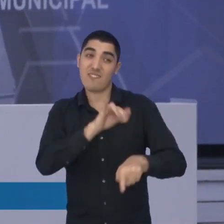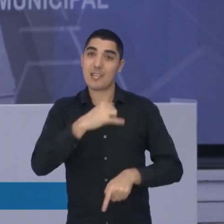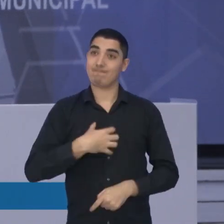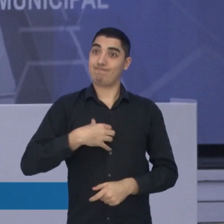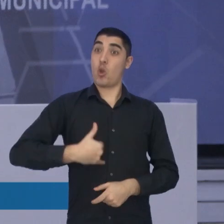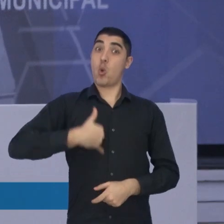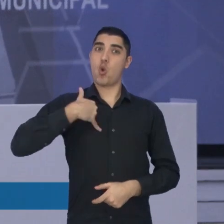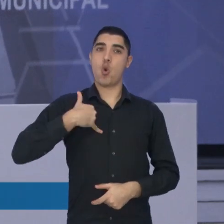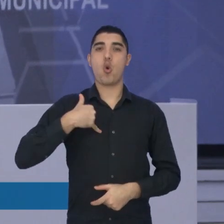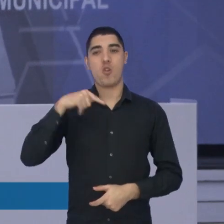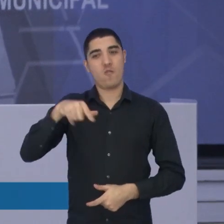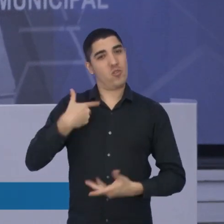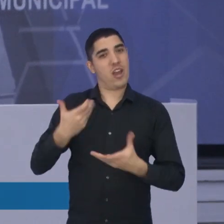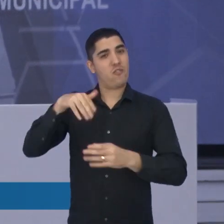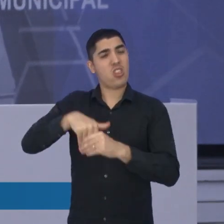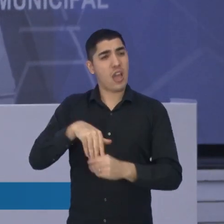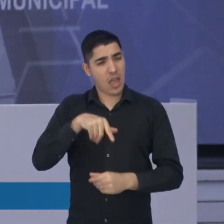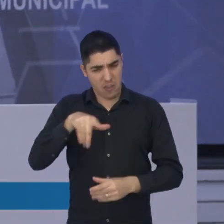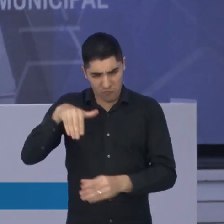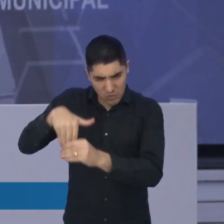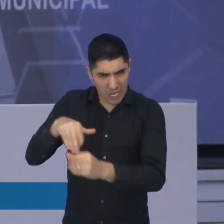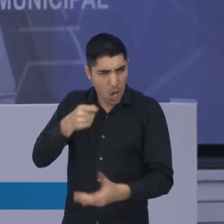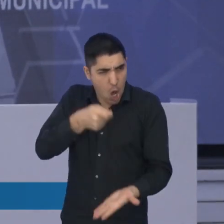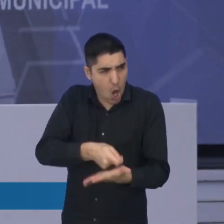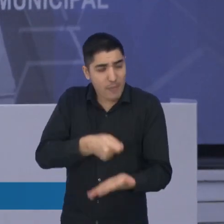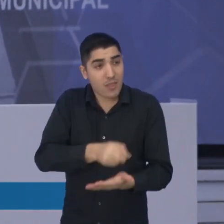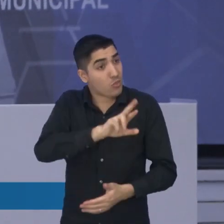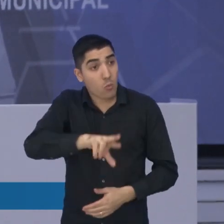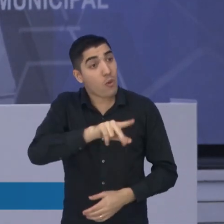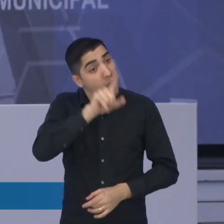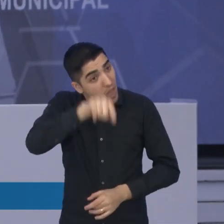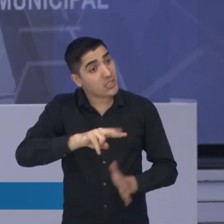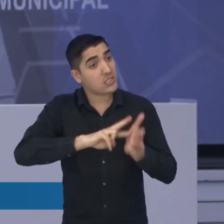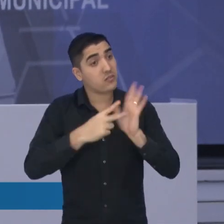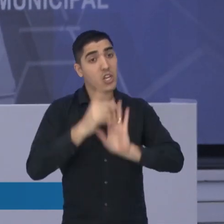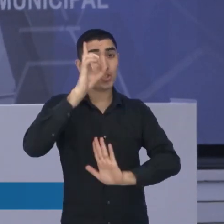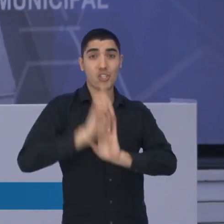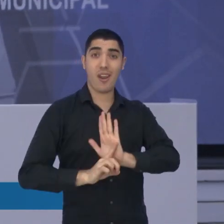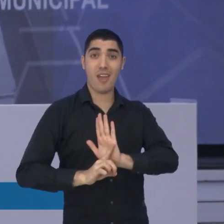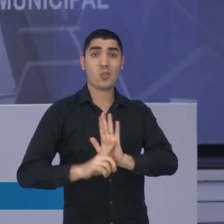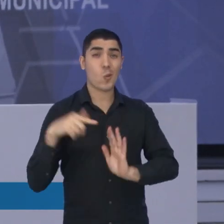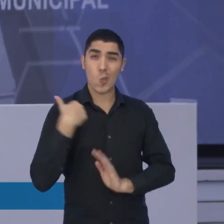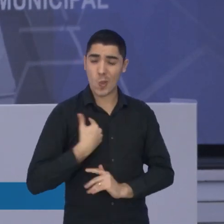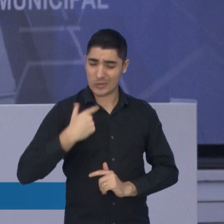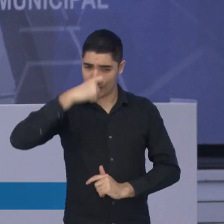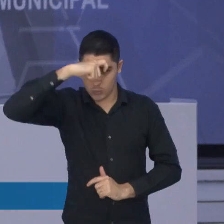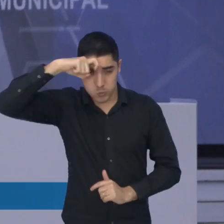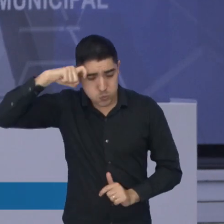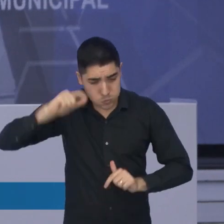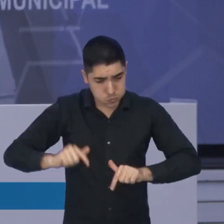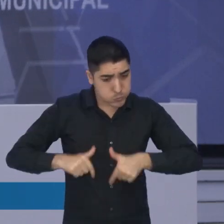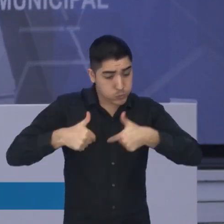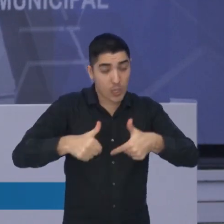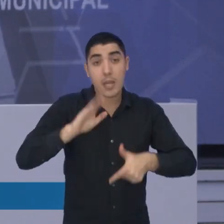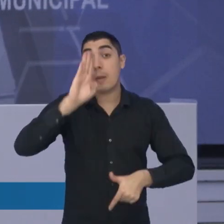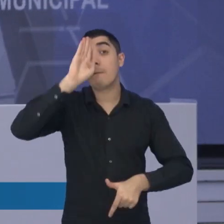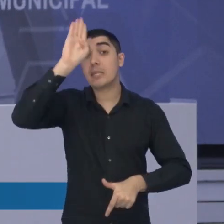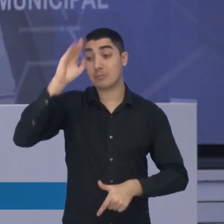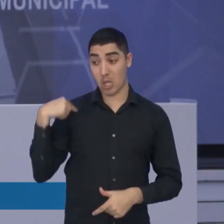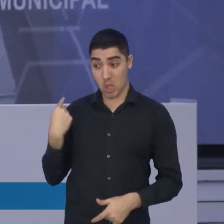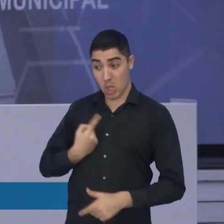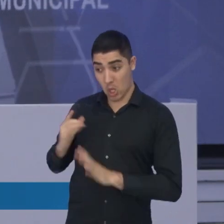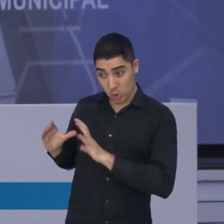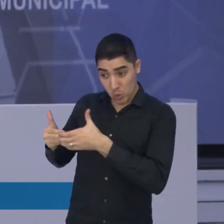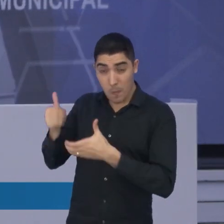não é obrigação, é um direito que foi adquirido com muito sacrifício. E para nós, mulheres, ele demorou muito mais a